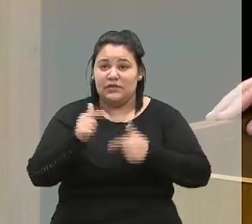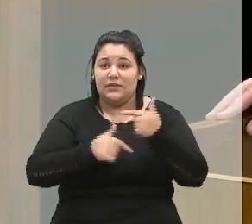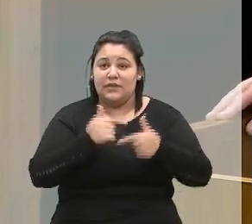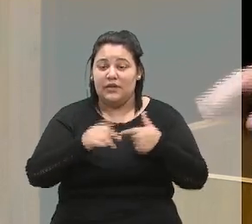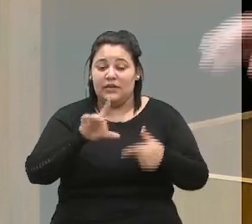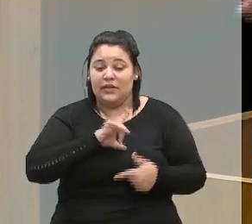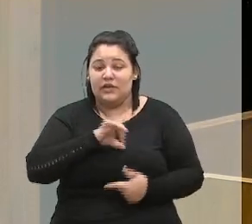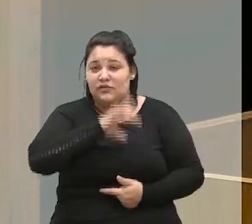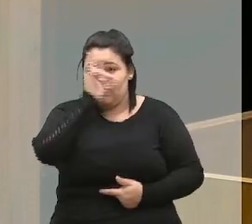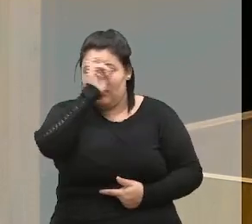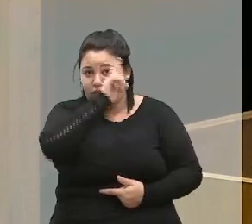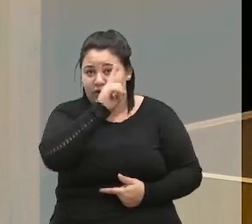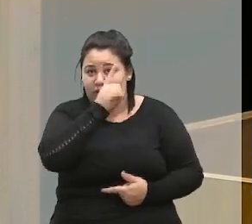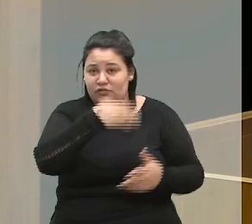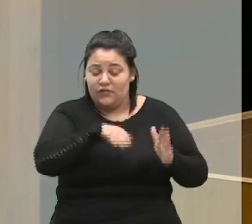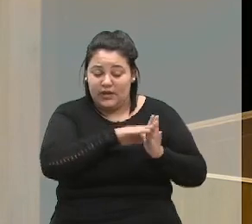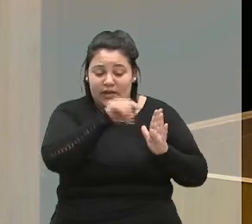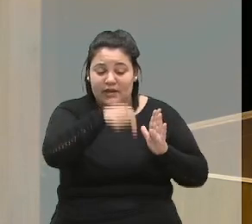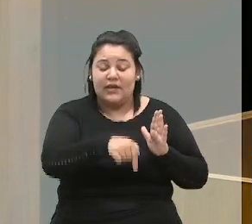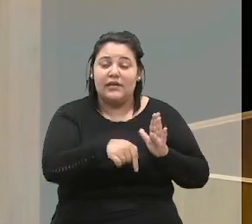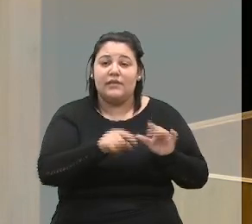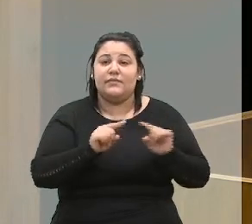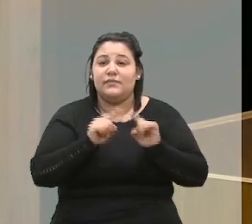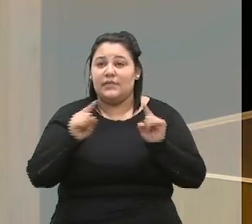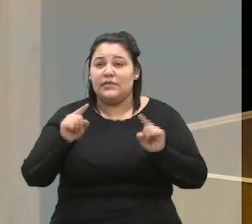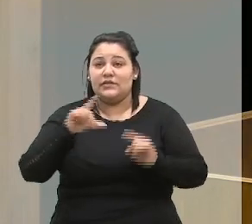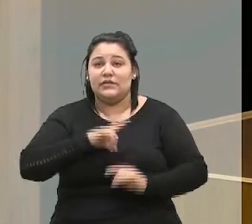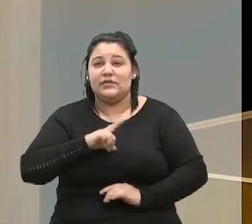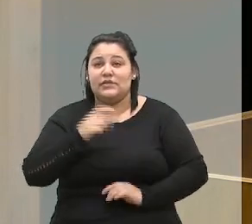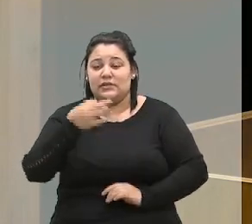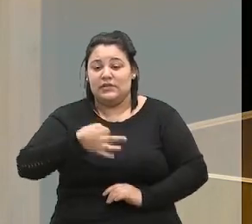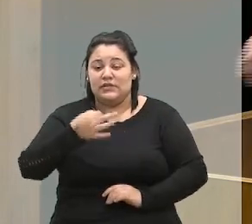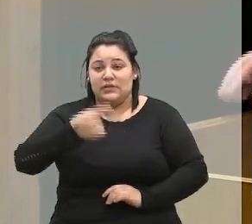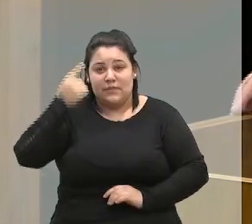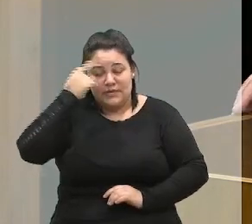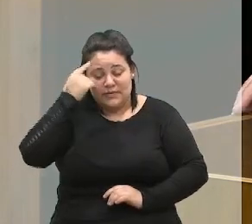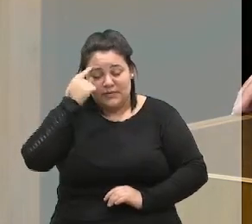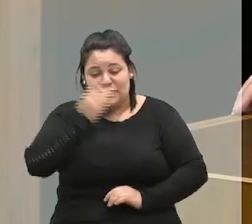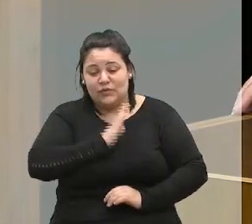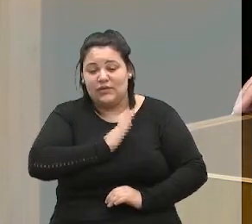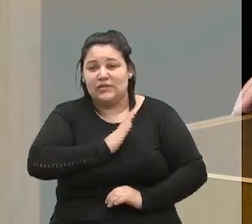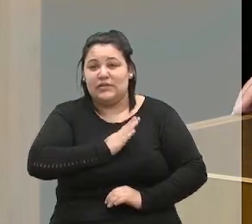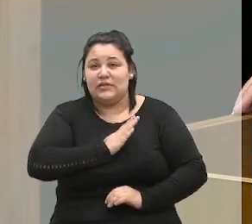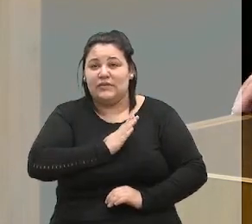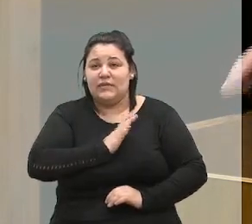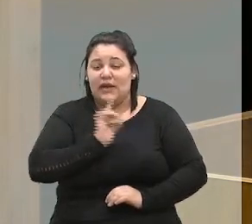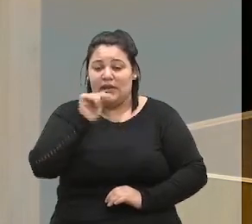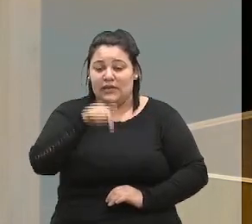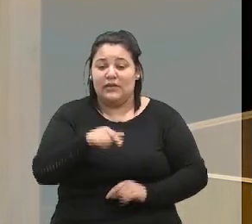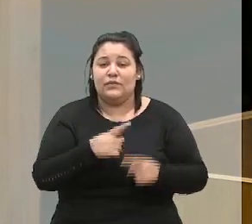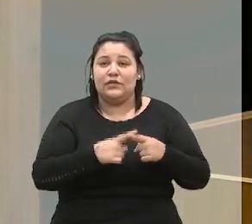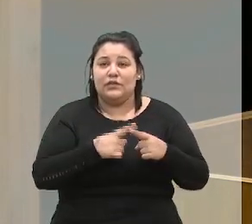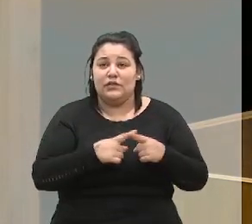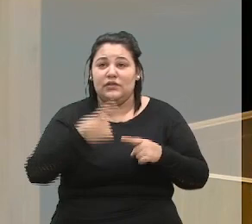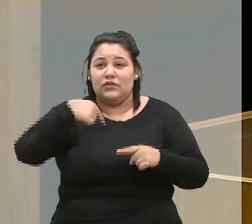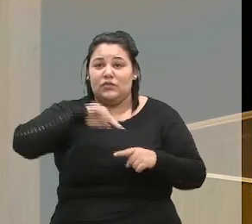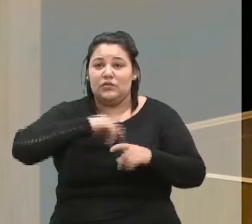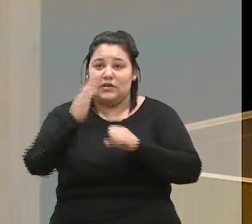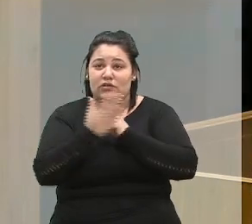vir, mas estão lá com o pensamento e o coração aqui porque nos